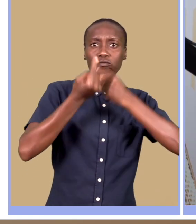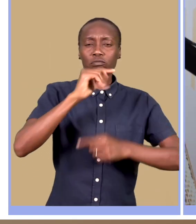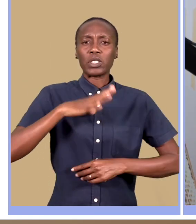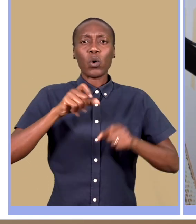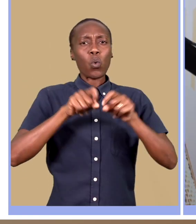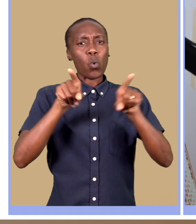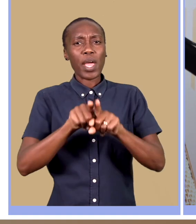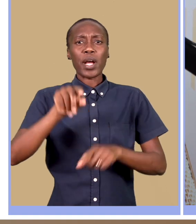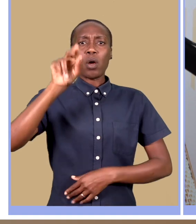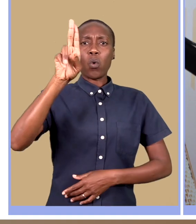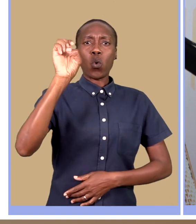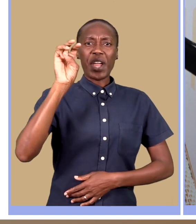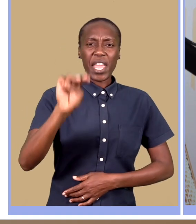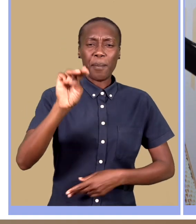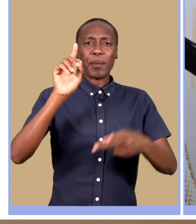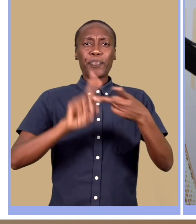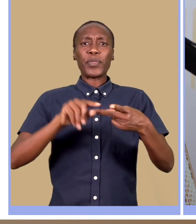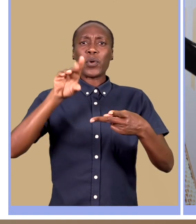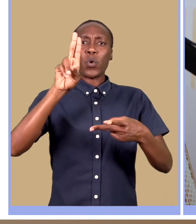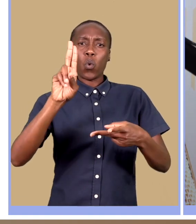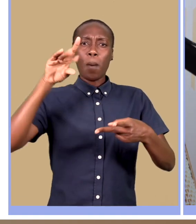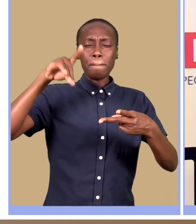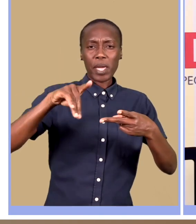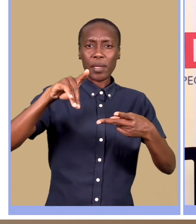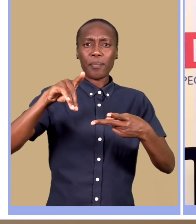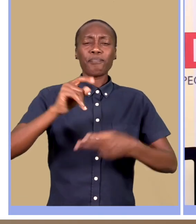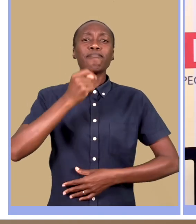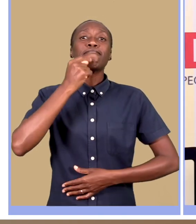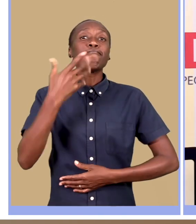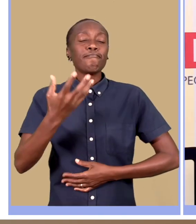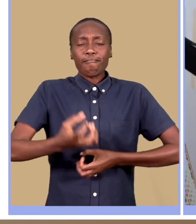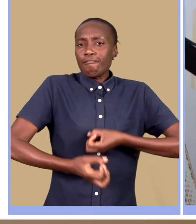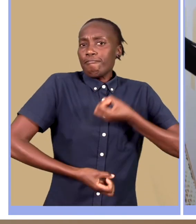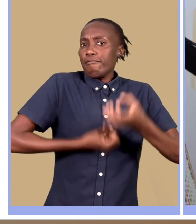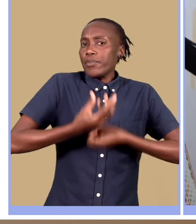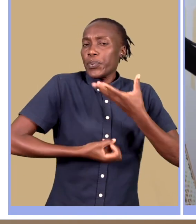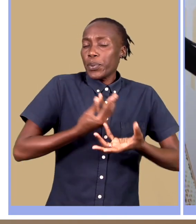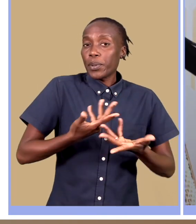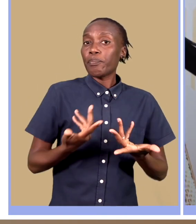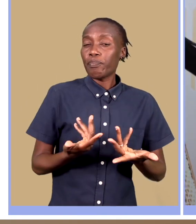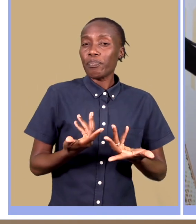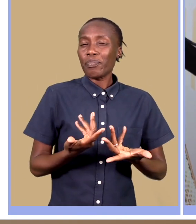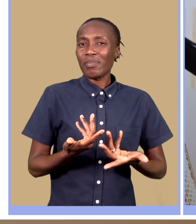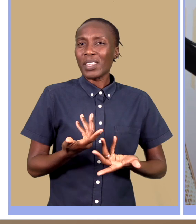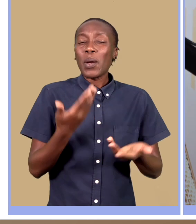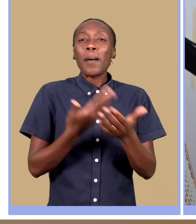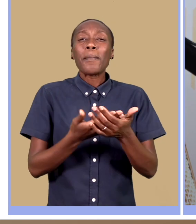UEM, da UP, etc., que de fato denunciavam a sua